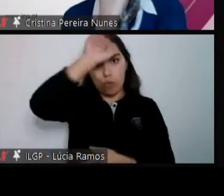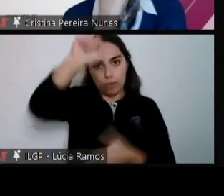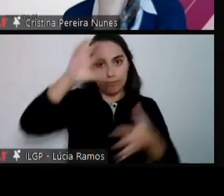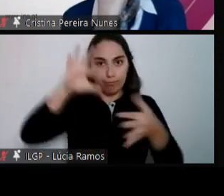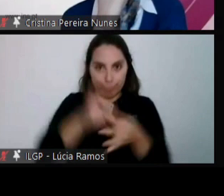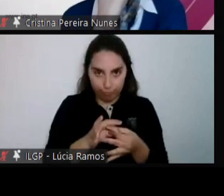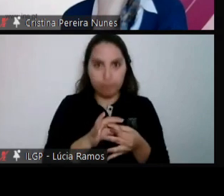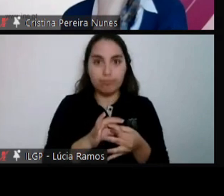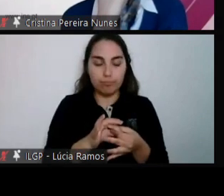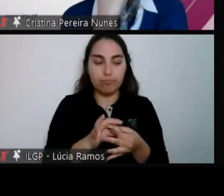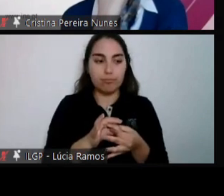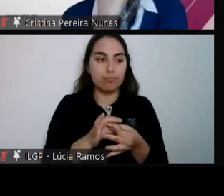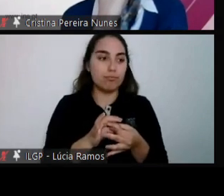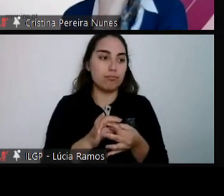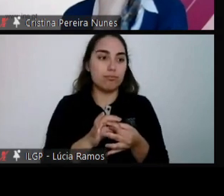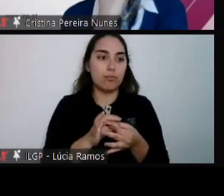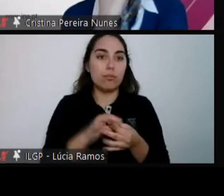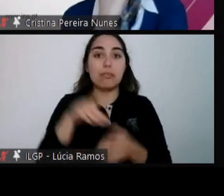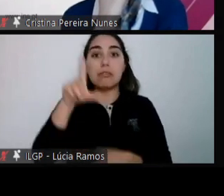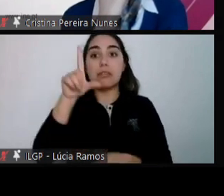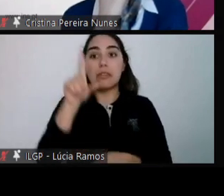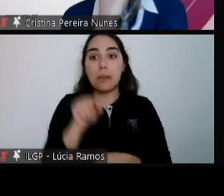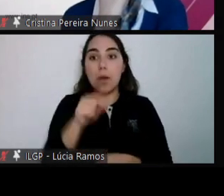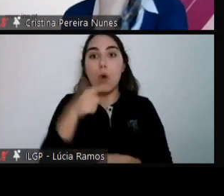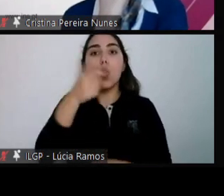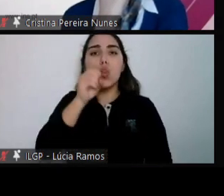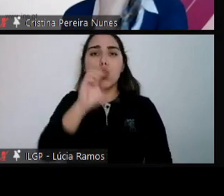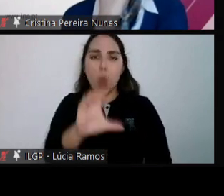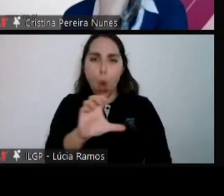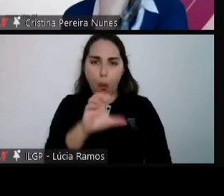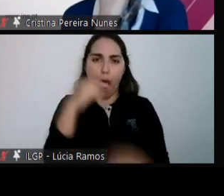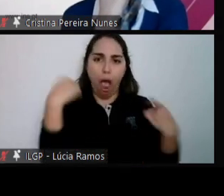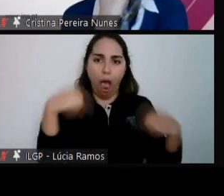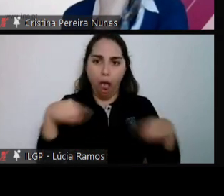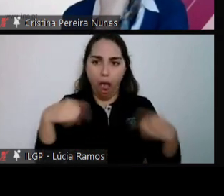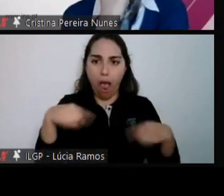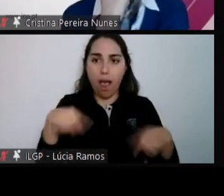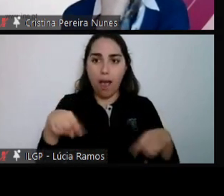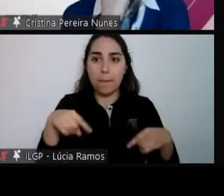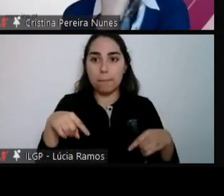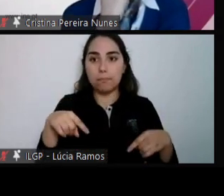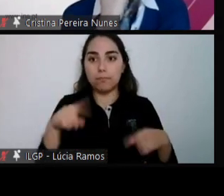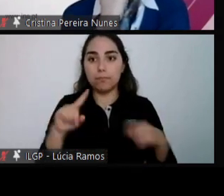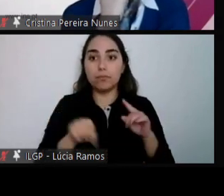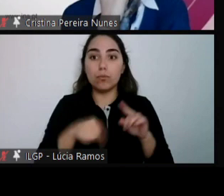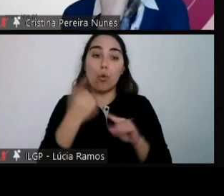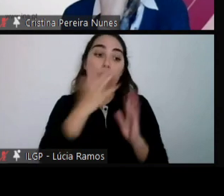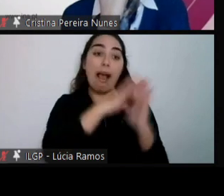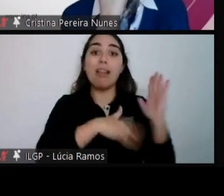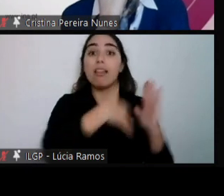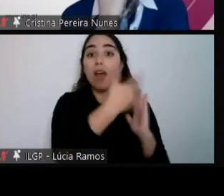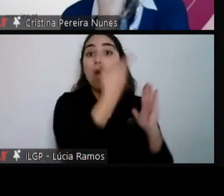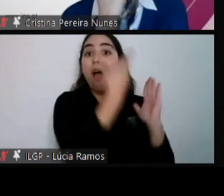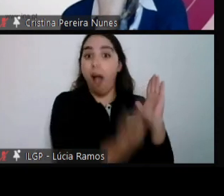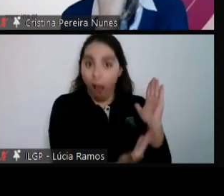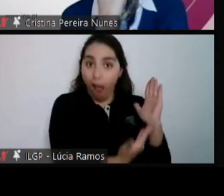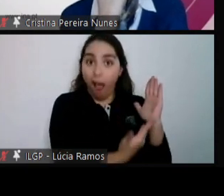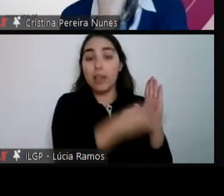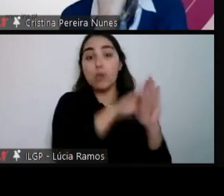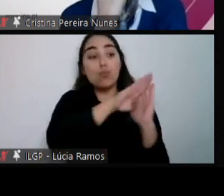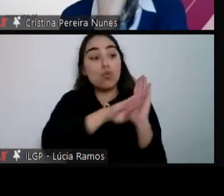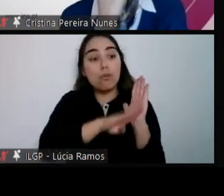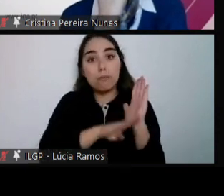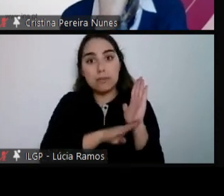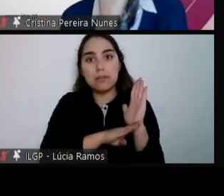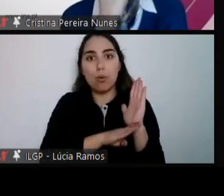os tipos de tópicos que têm que ser tratados, e até se chegou aqui já, digamos, a uma certa calendarização e programação temporal, em